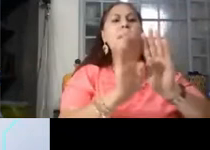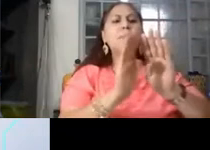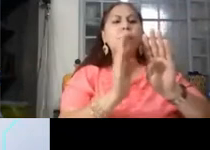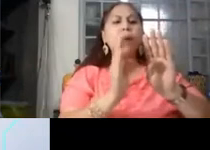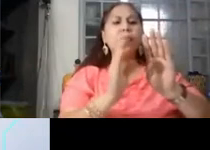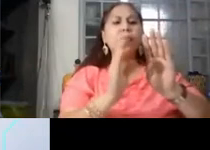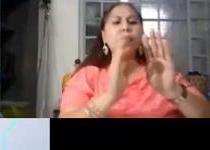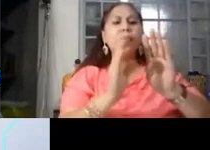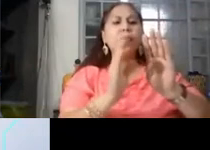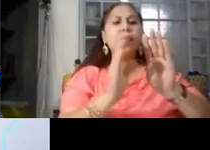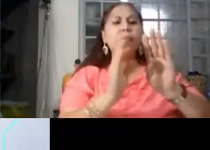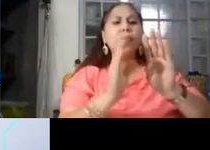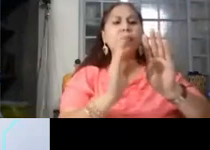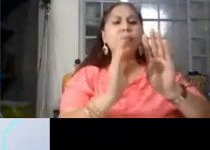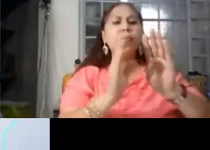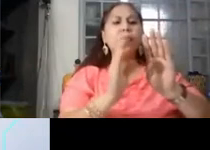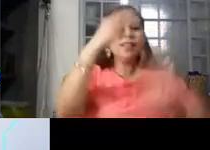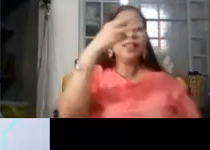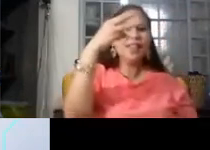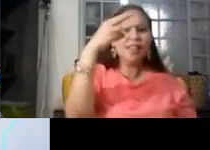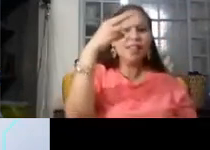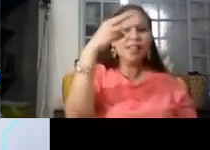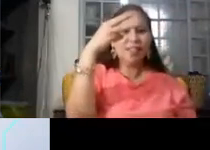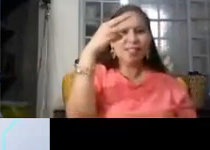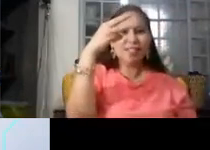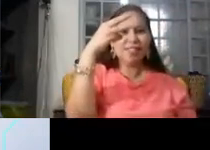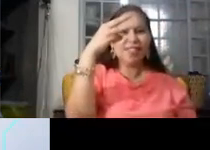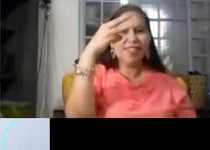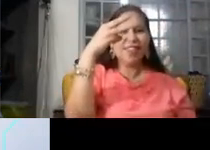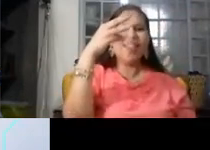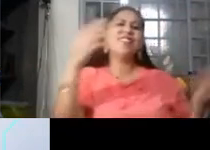uma porta com a placa 3.